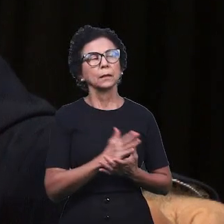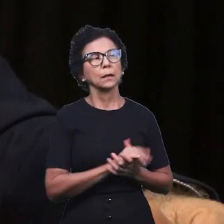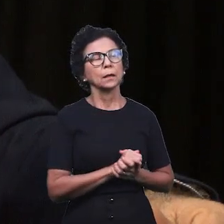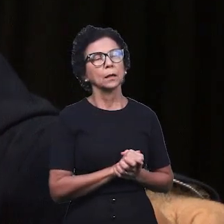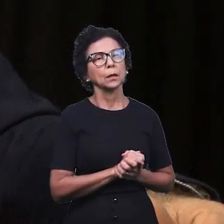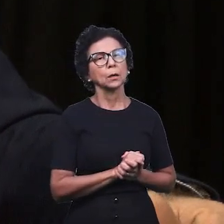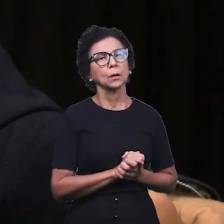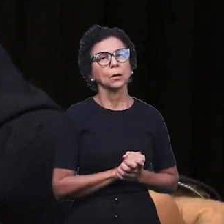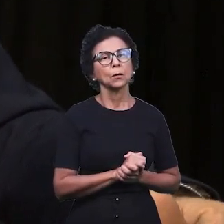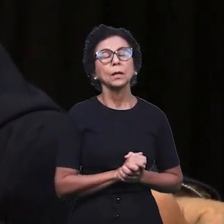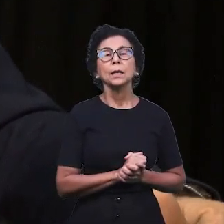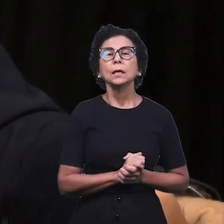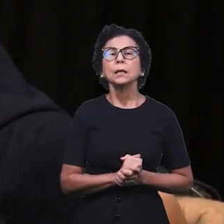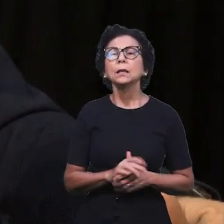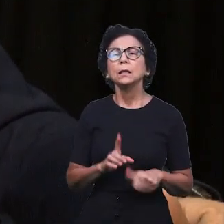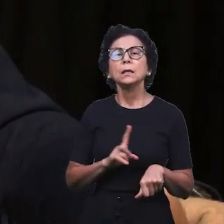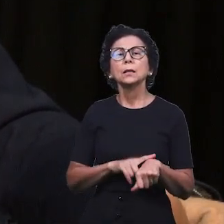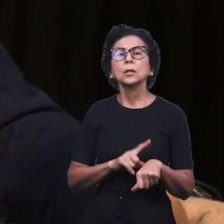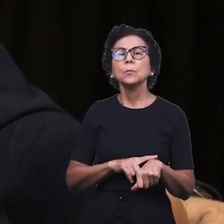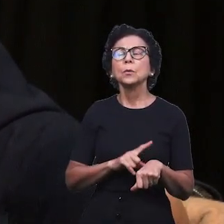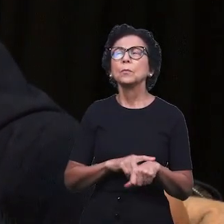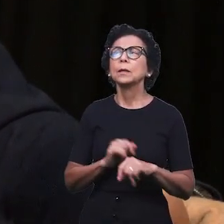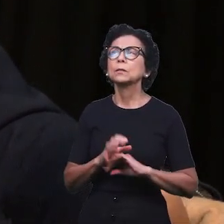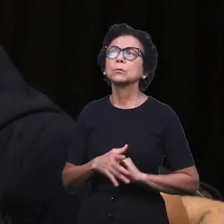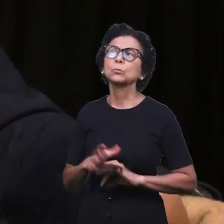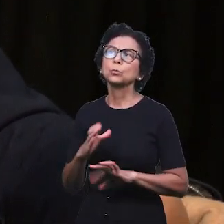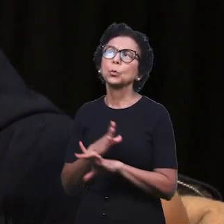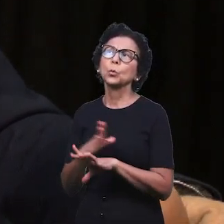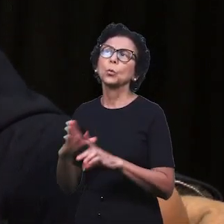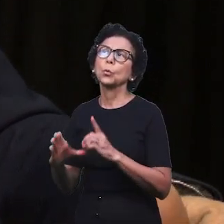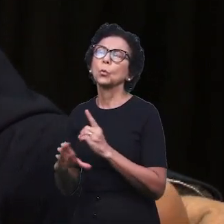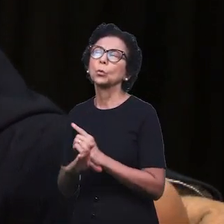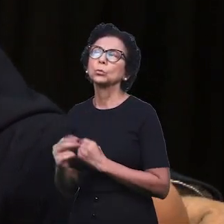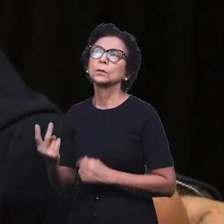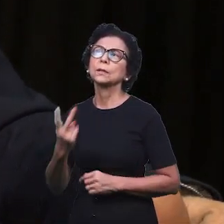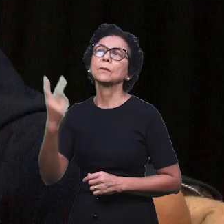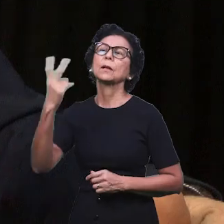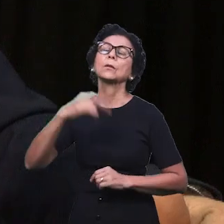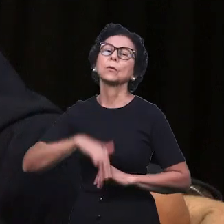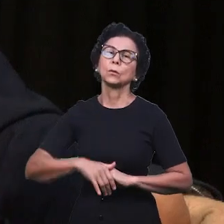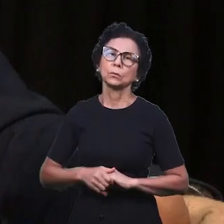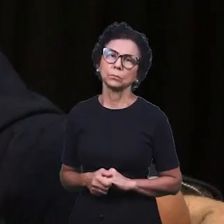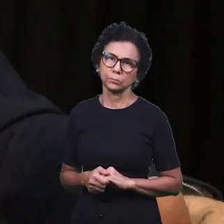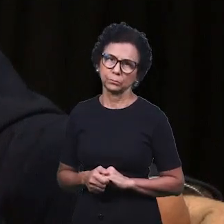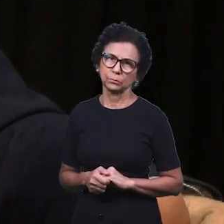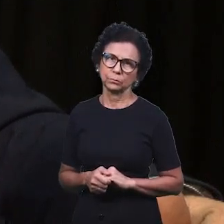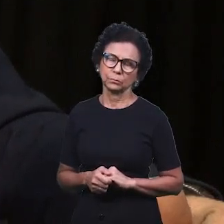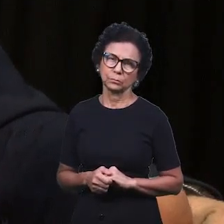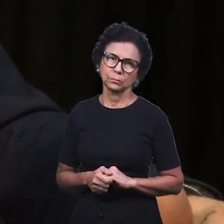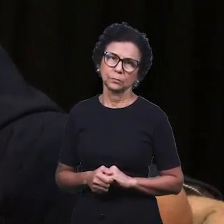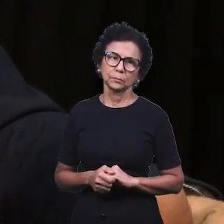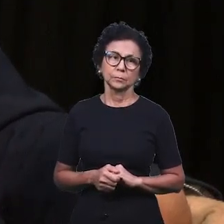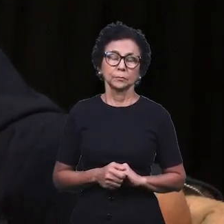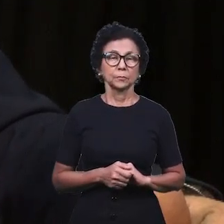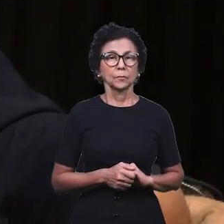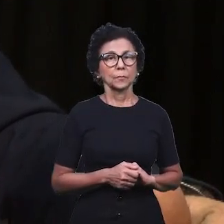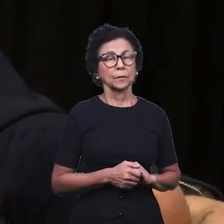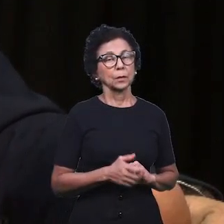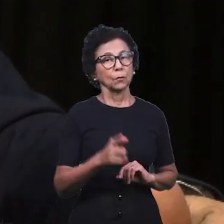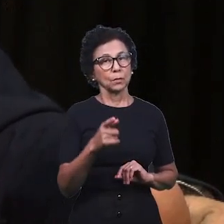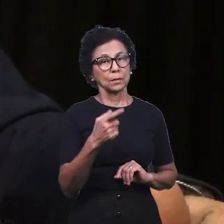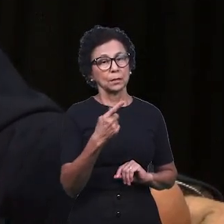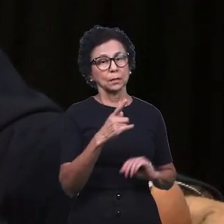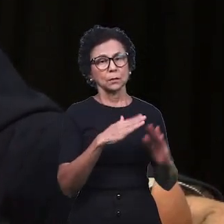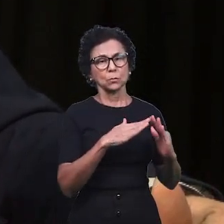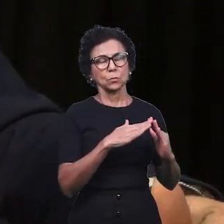na igreja, você vem para prestar um culto ao Senhor, ofertar um culto ao Senhor. Então você entra no